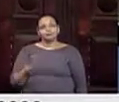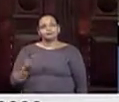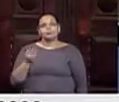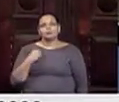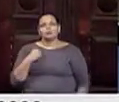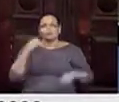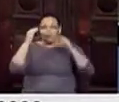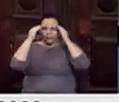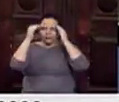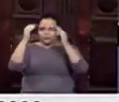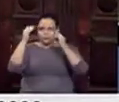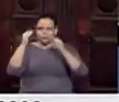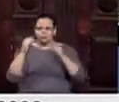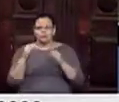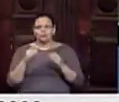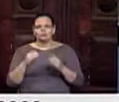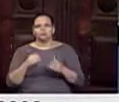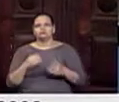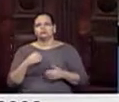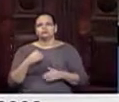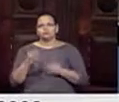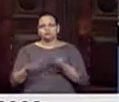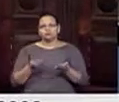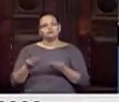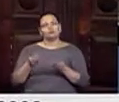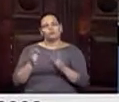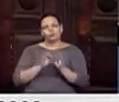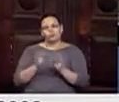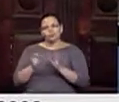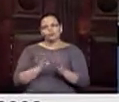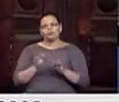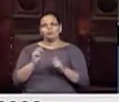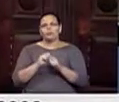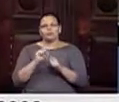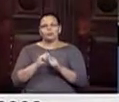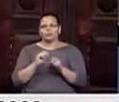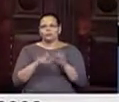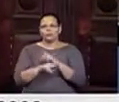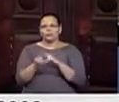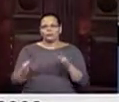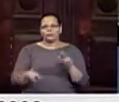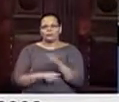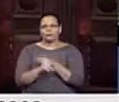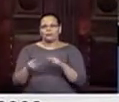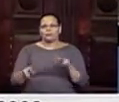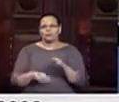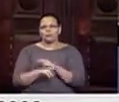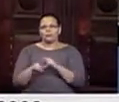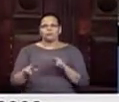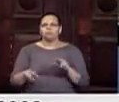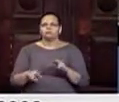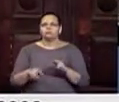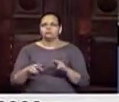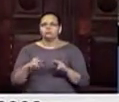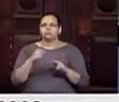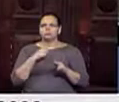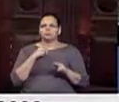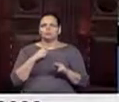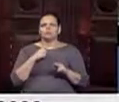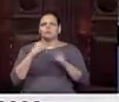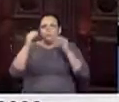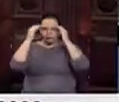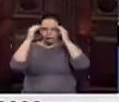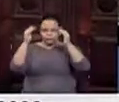respeitosa como sempre tratou os nossos projetos fazemos várias dobradinhas espirituais dentro do maior